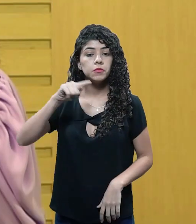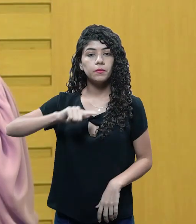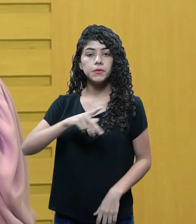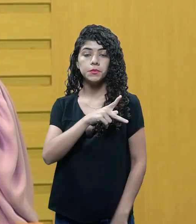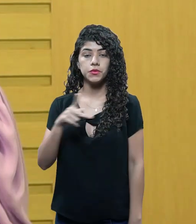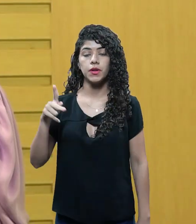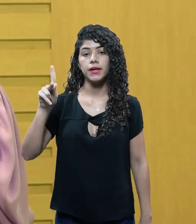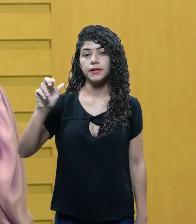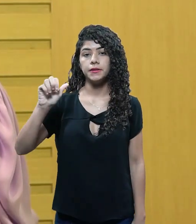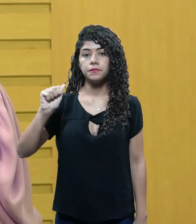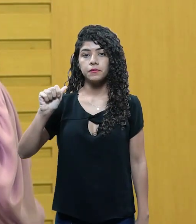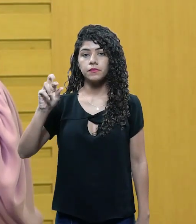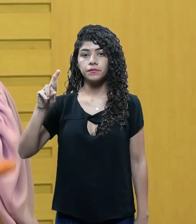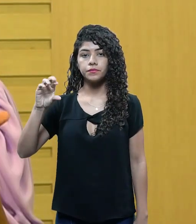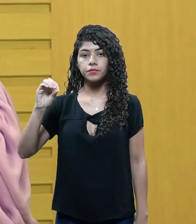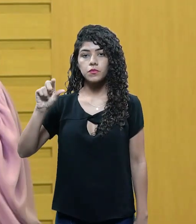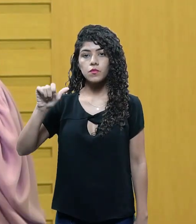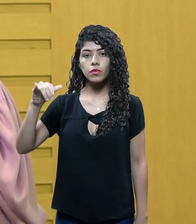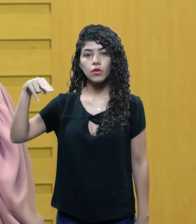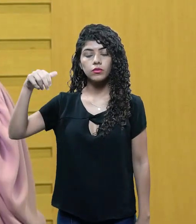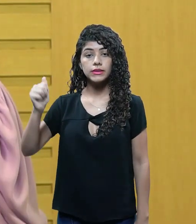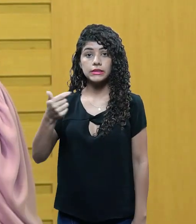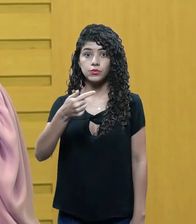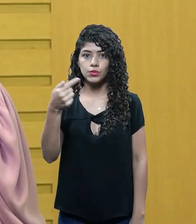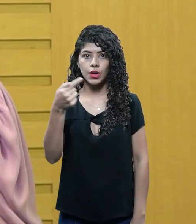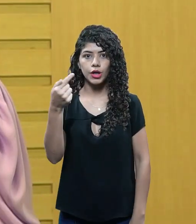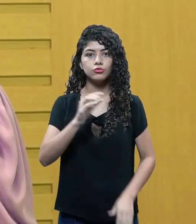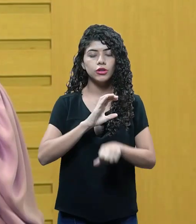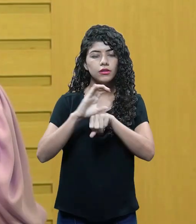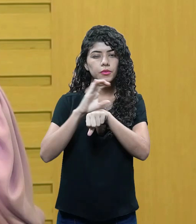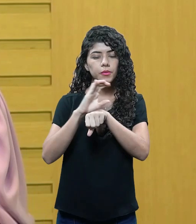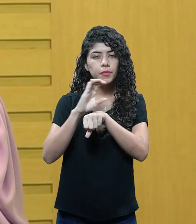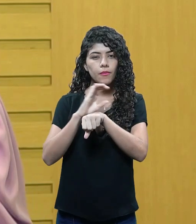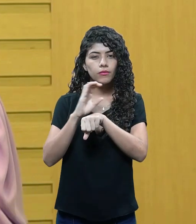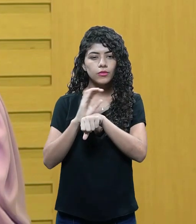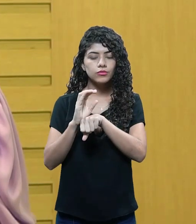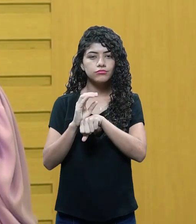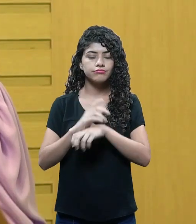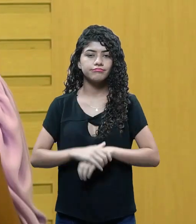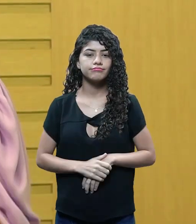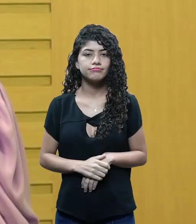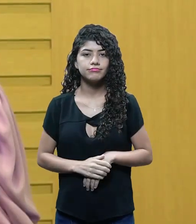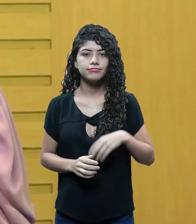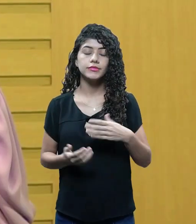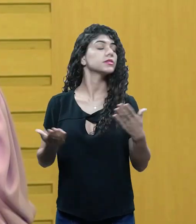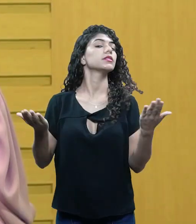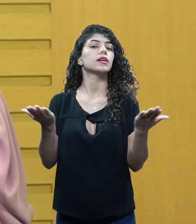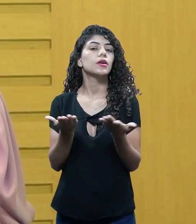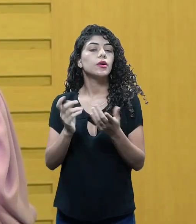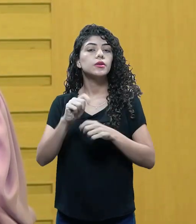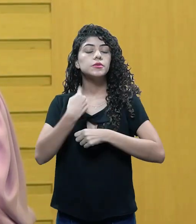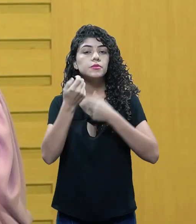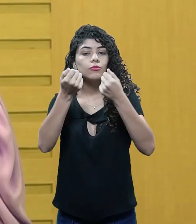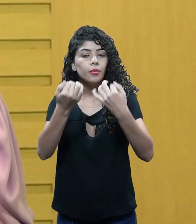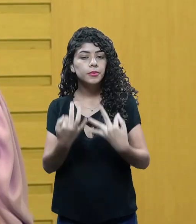Olá novamente, eu sou a professora Carolina e esse é o 7º módulo do curso de Roteiro e Escrita Criativa. Vamos falar agora